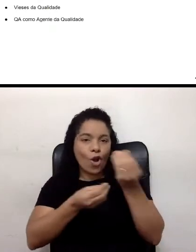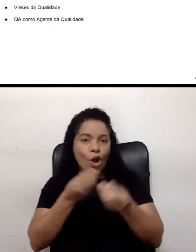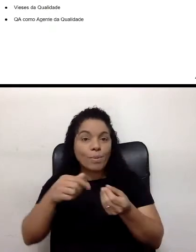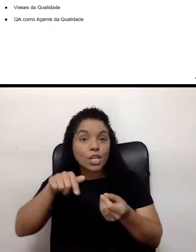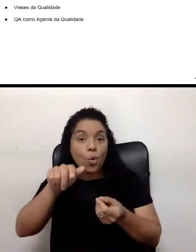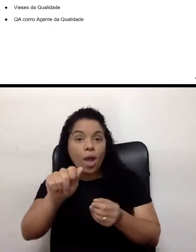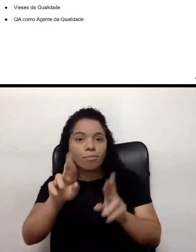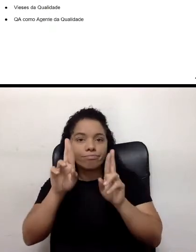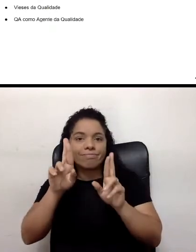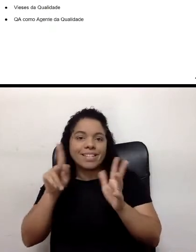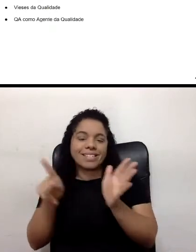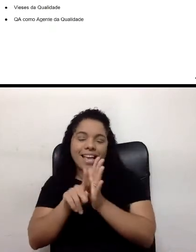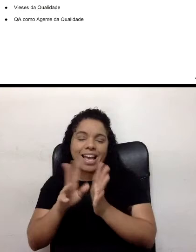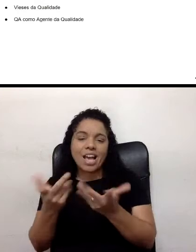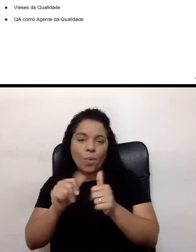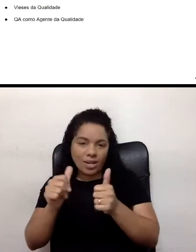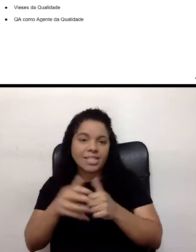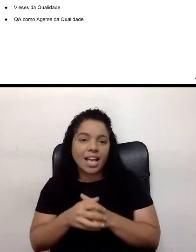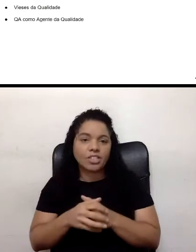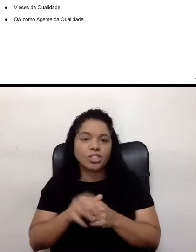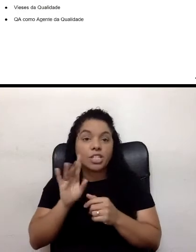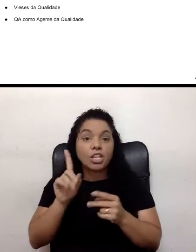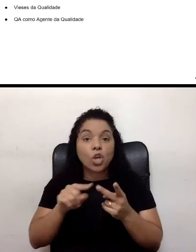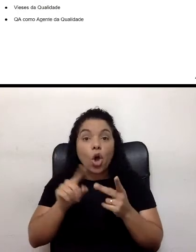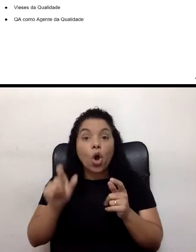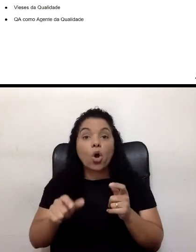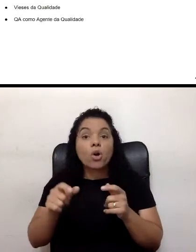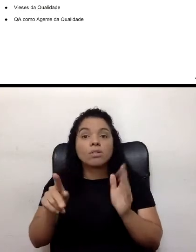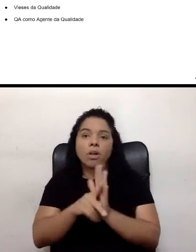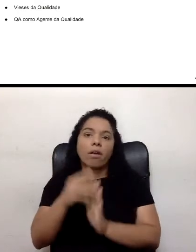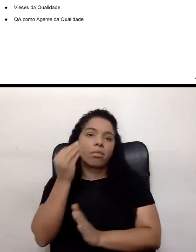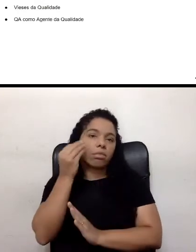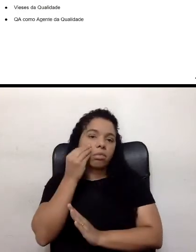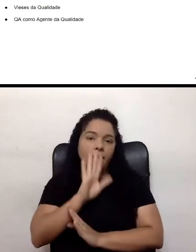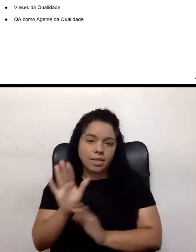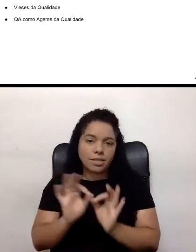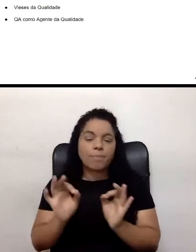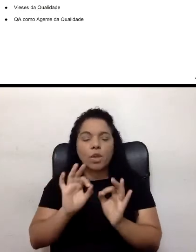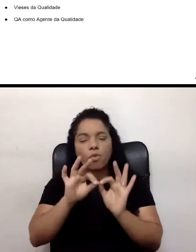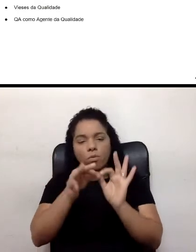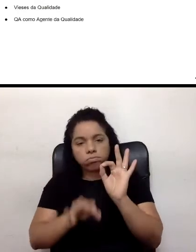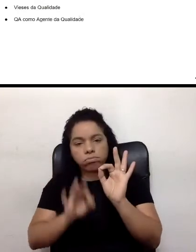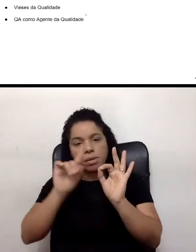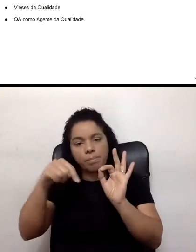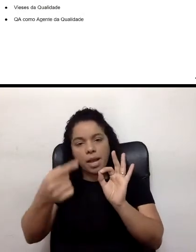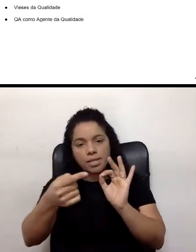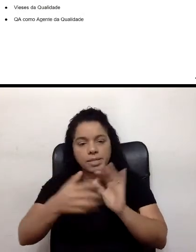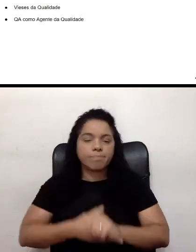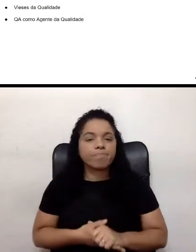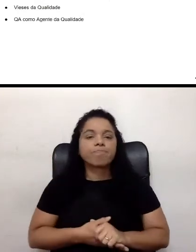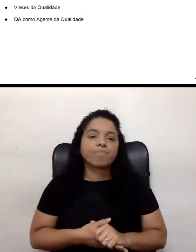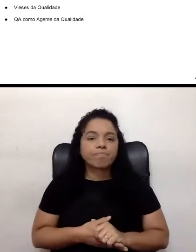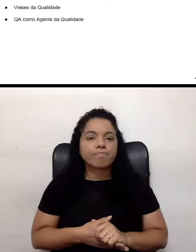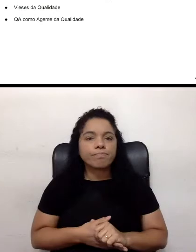como agente da qualidade, né? Ele não ser simplesmente um tester. Bom, vou falar um pouquinho mais a respeito disso nos próximos